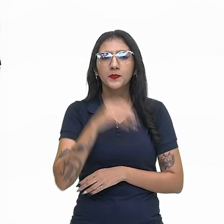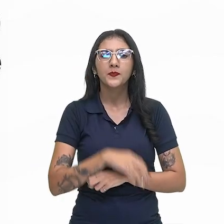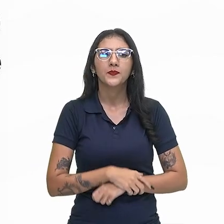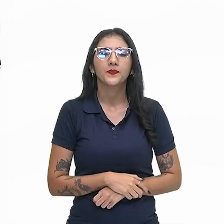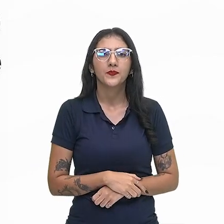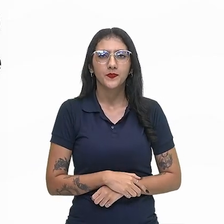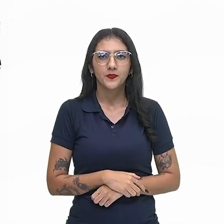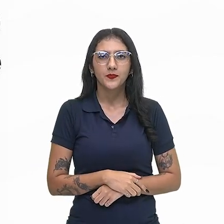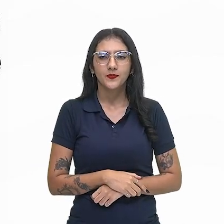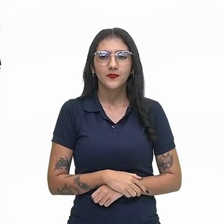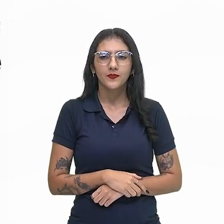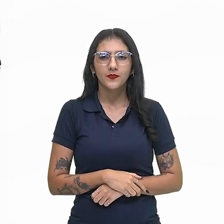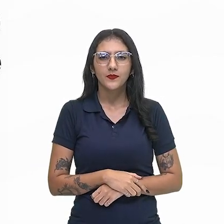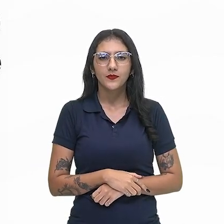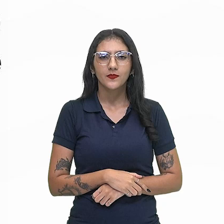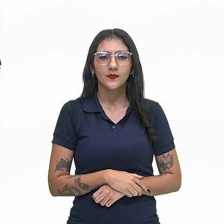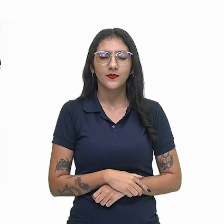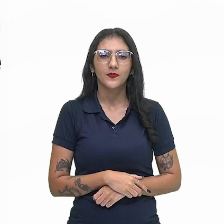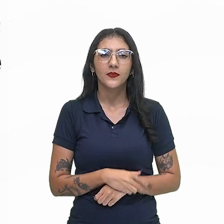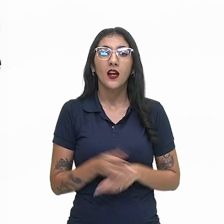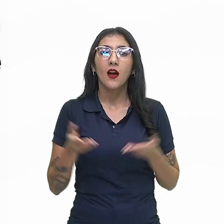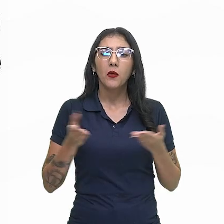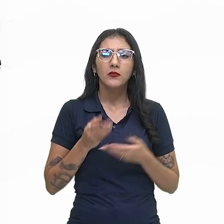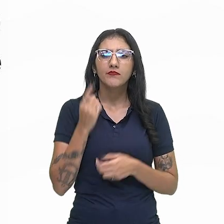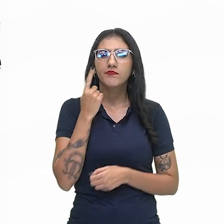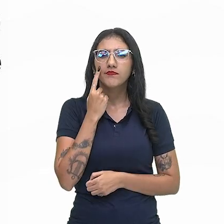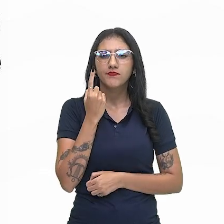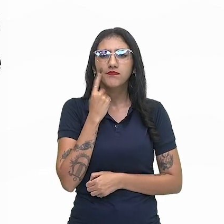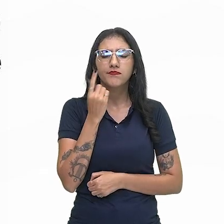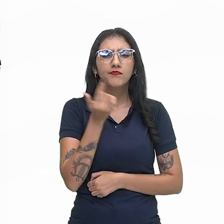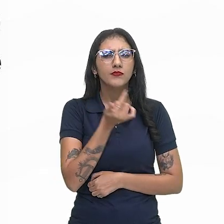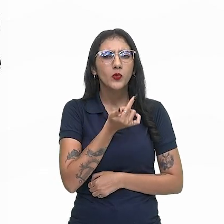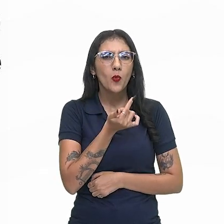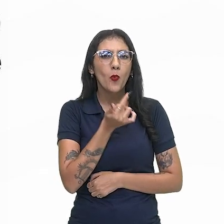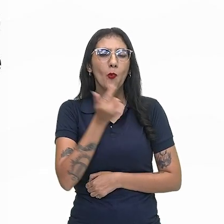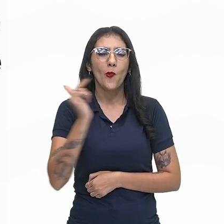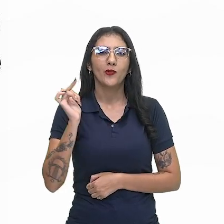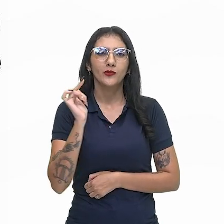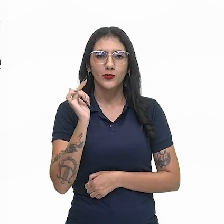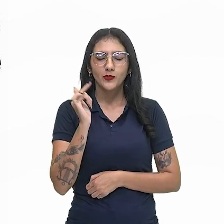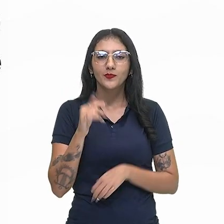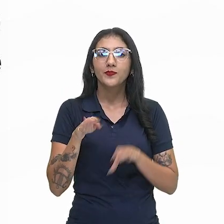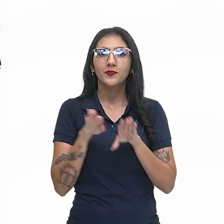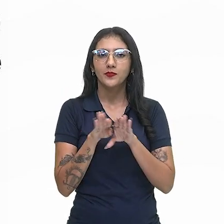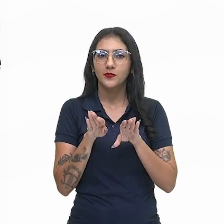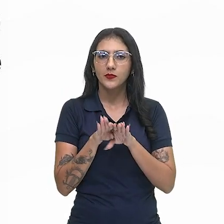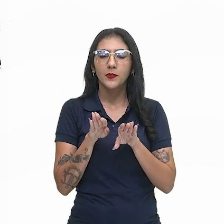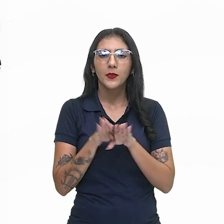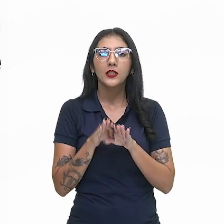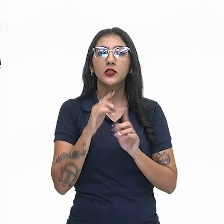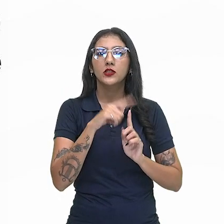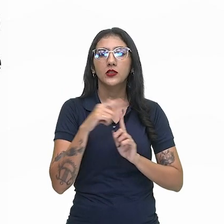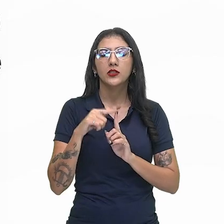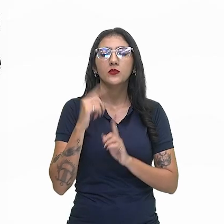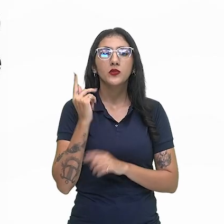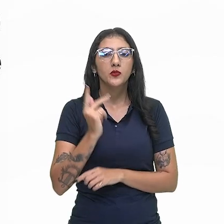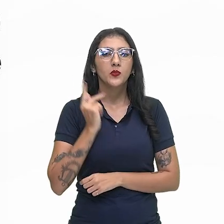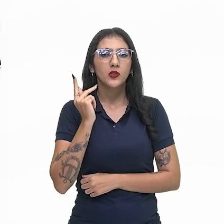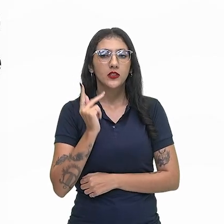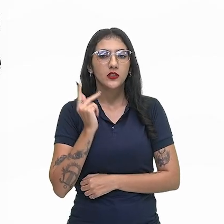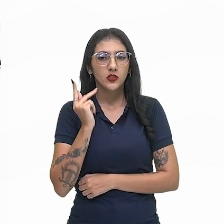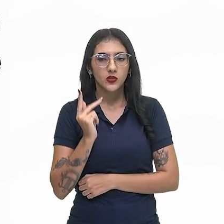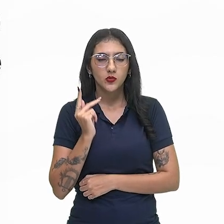nós vamos iniciar um outro período com um outro regime político, um outro regime